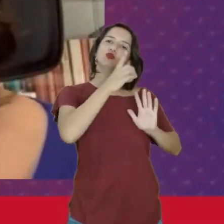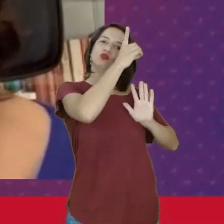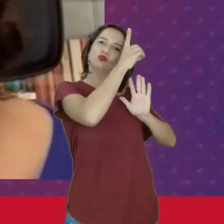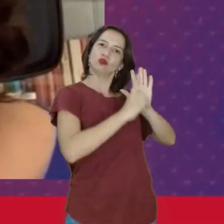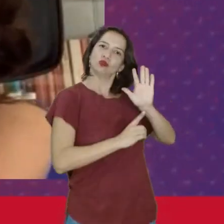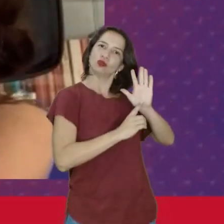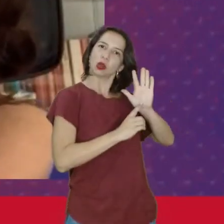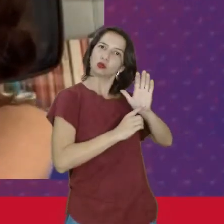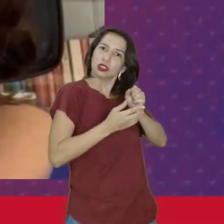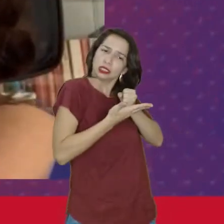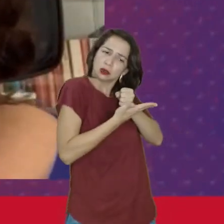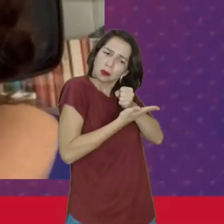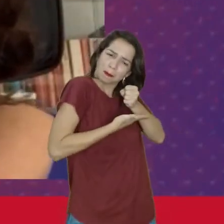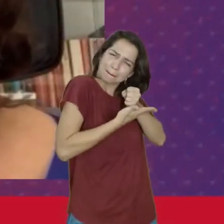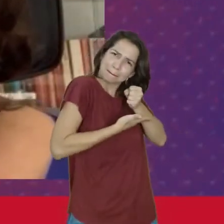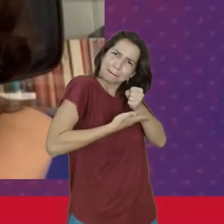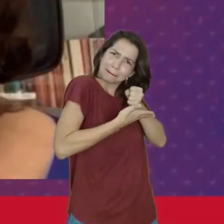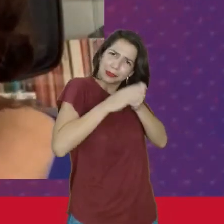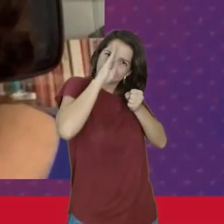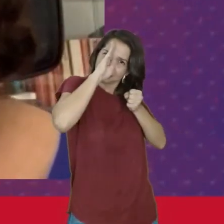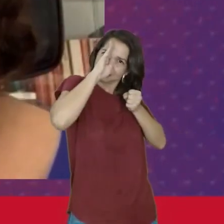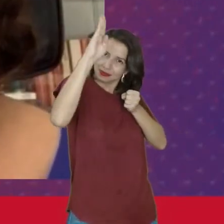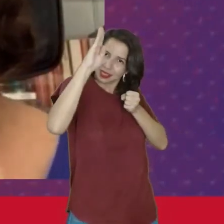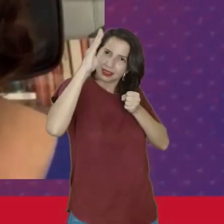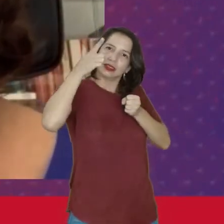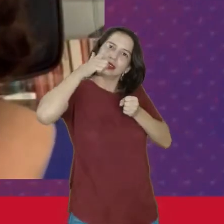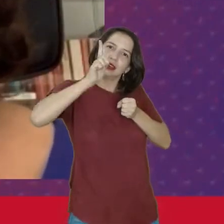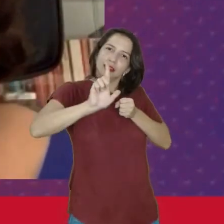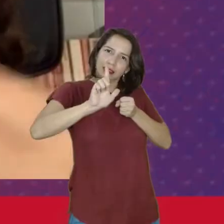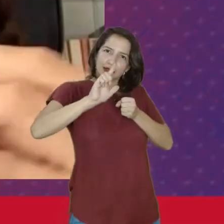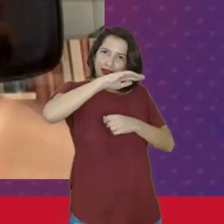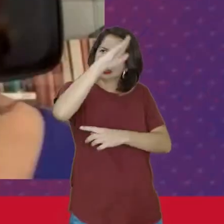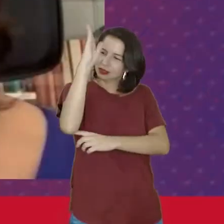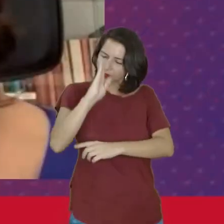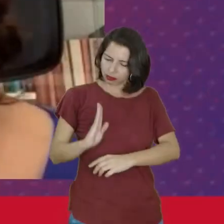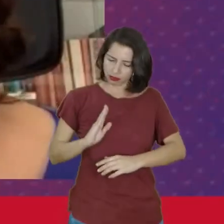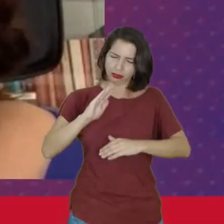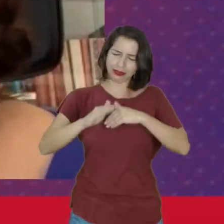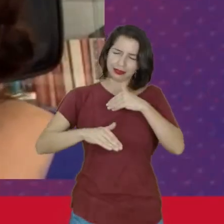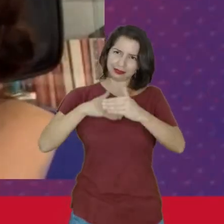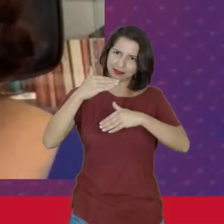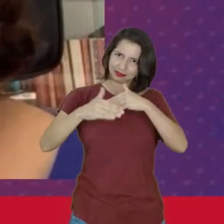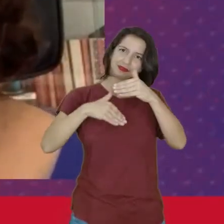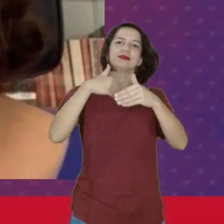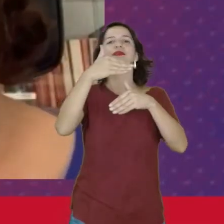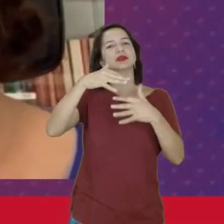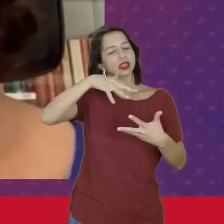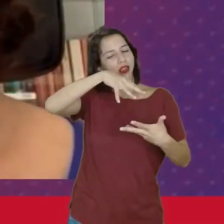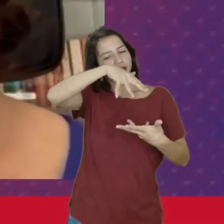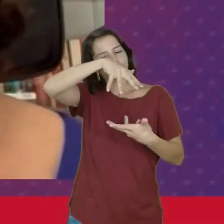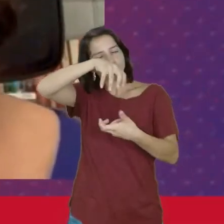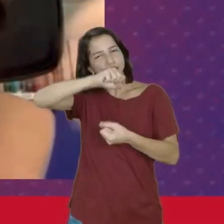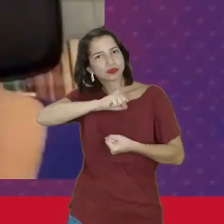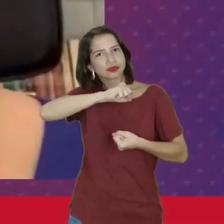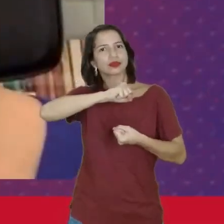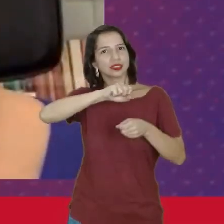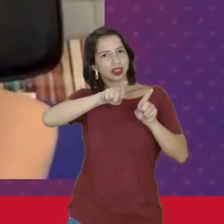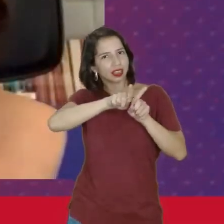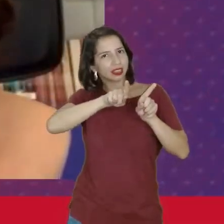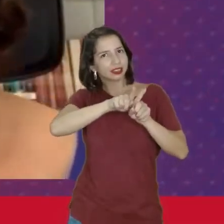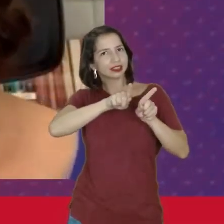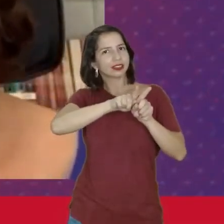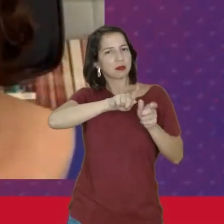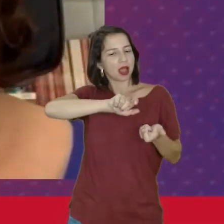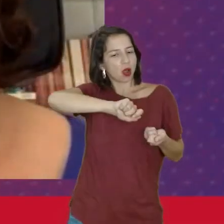fundamental para que o nosso país se desenvolva de maneira sustentável, de maneira a realizar a